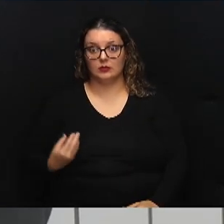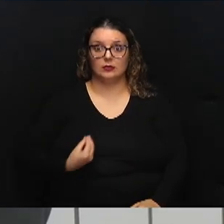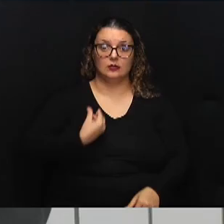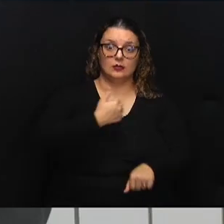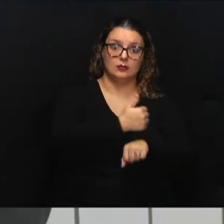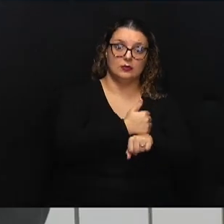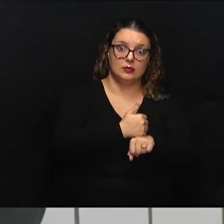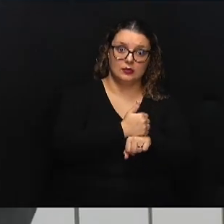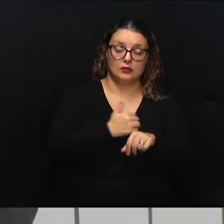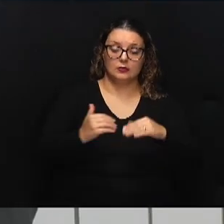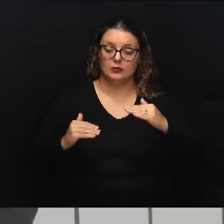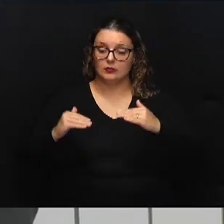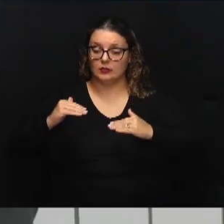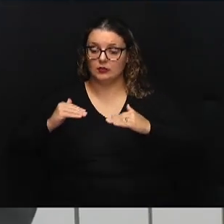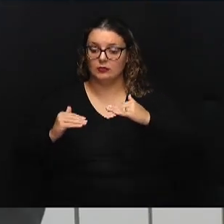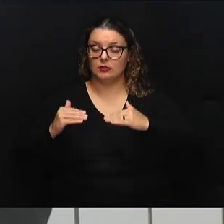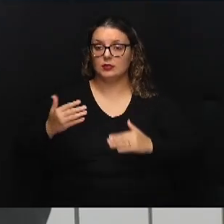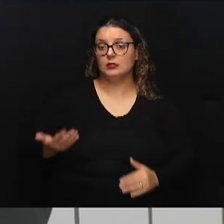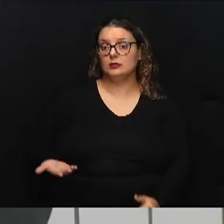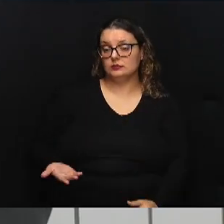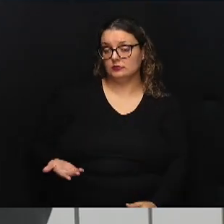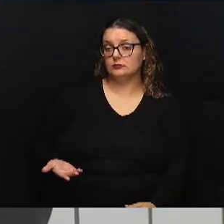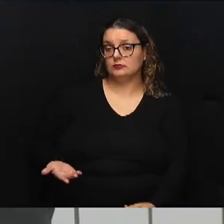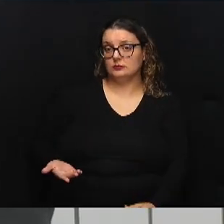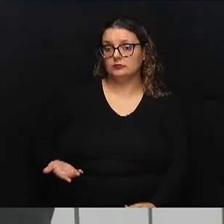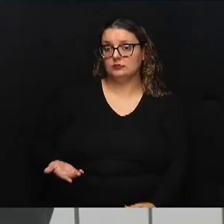profissional, né? Isso